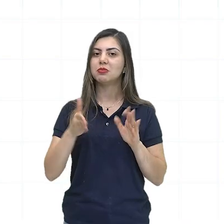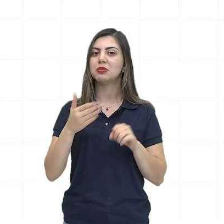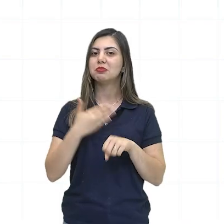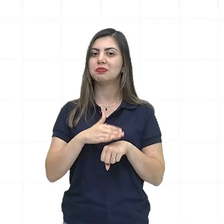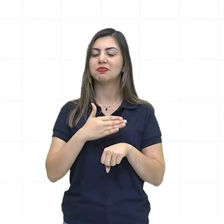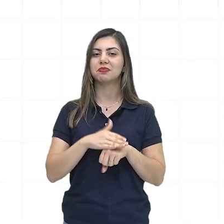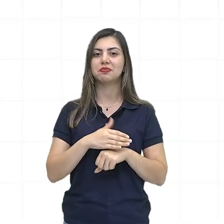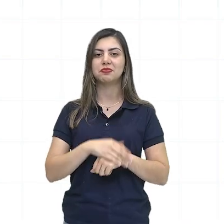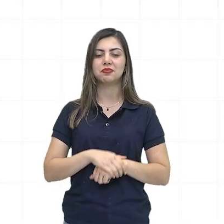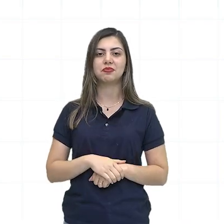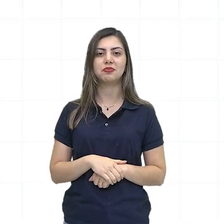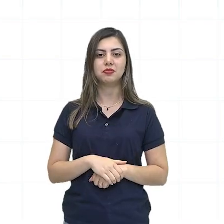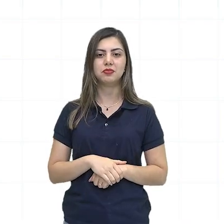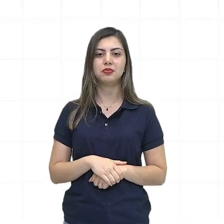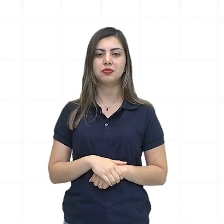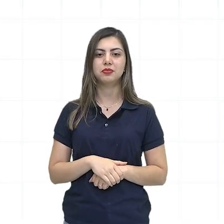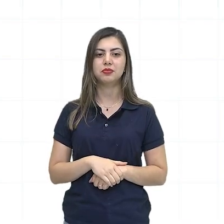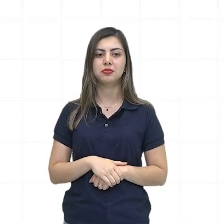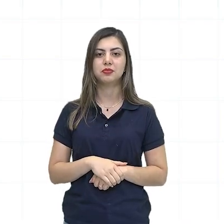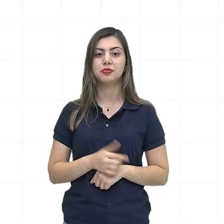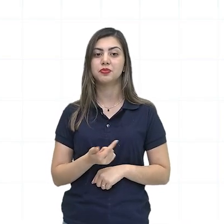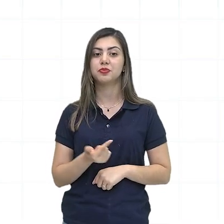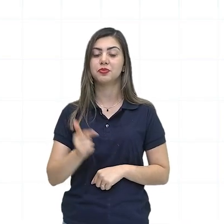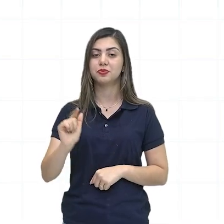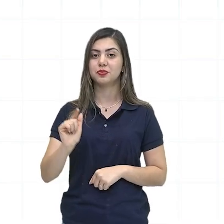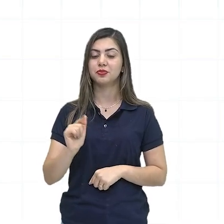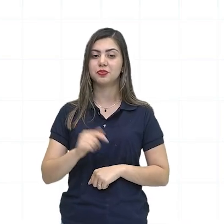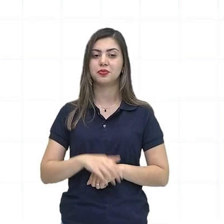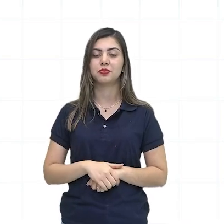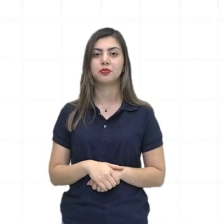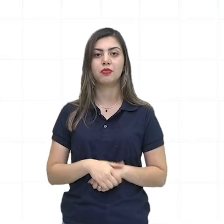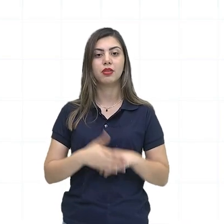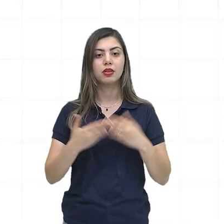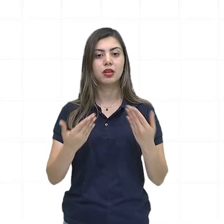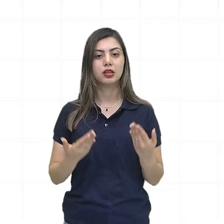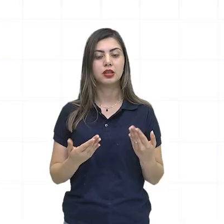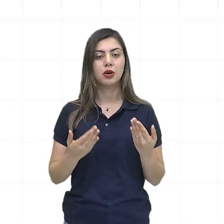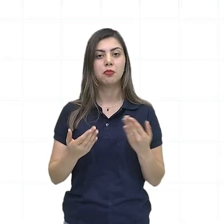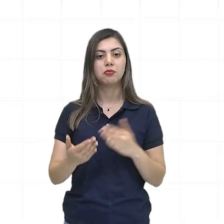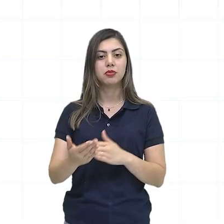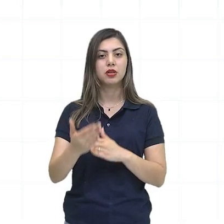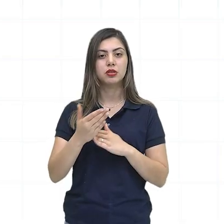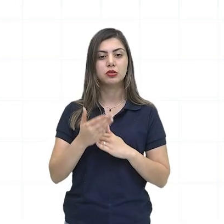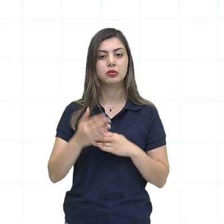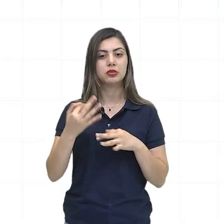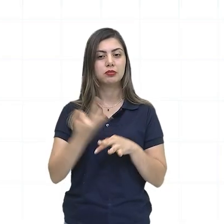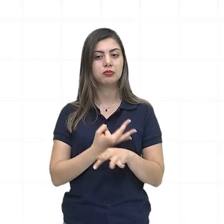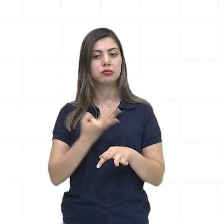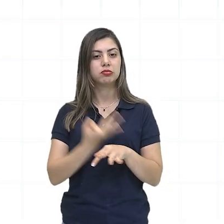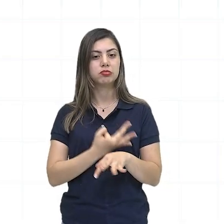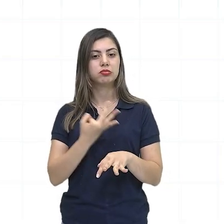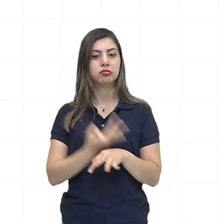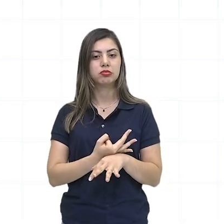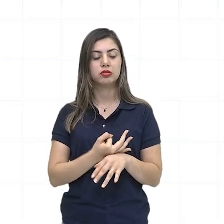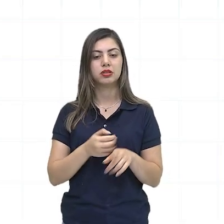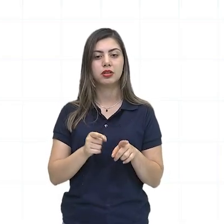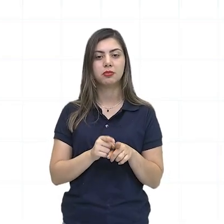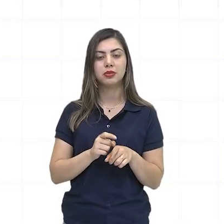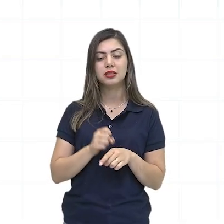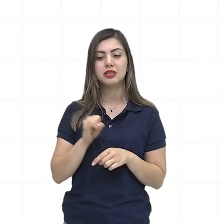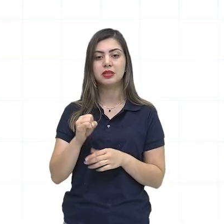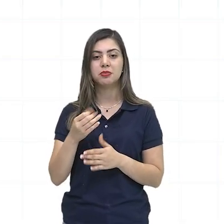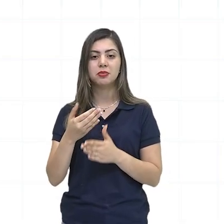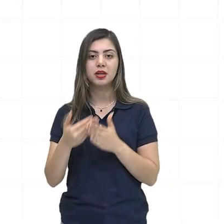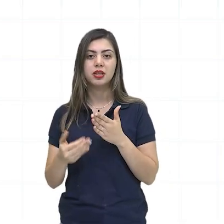disciplina. Outros benefícios. Vai desenvolver a resiliência e a capacidade de lidar